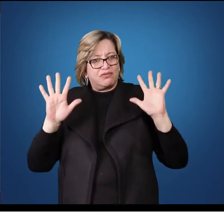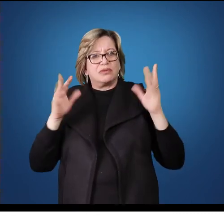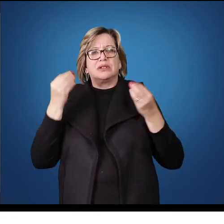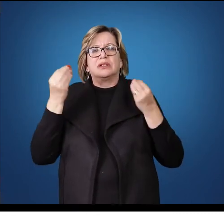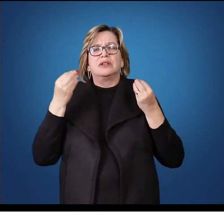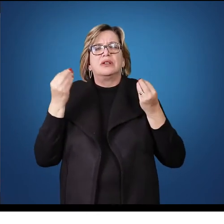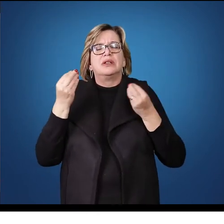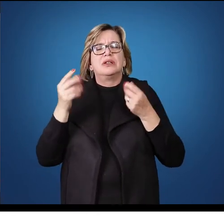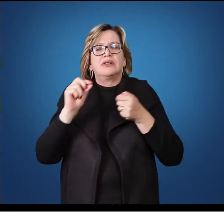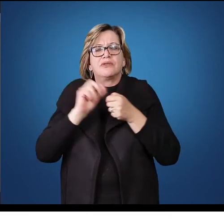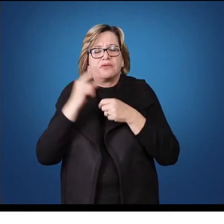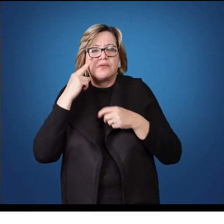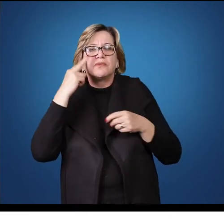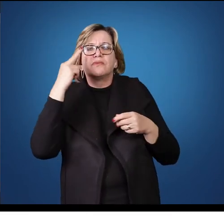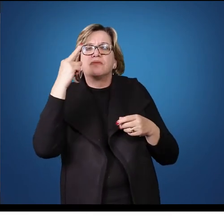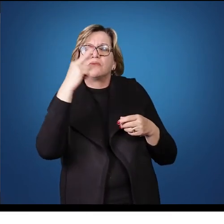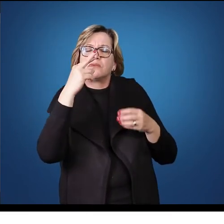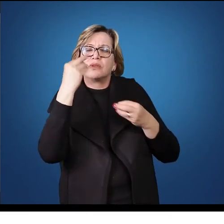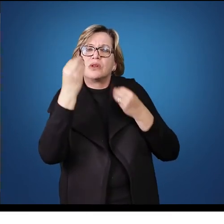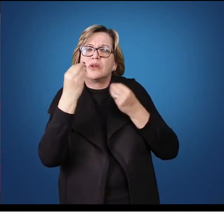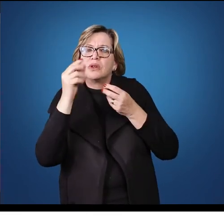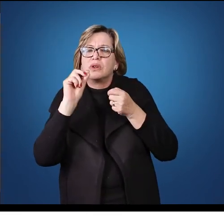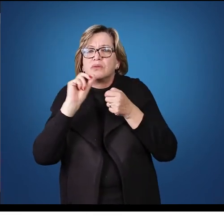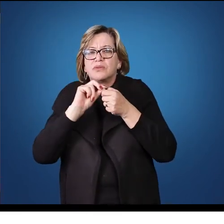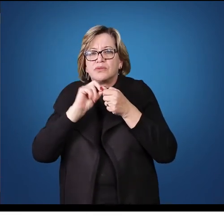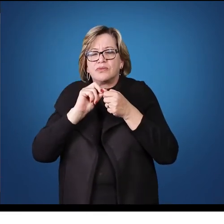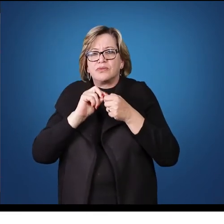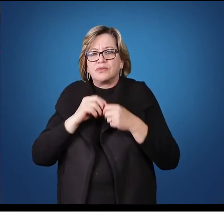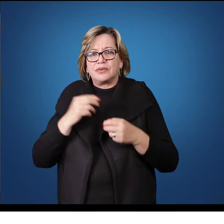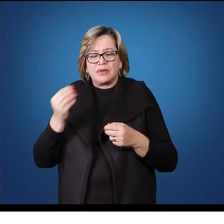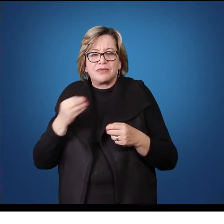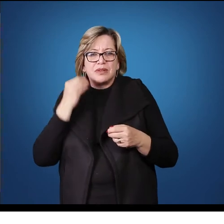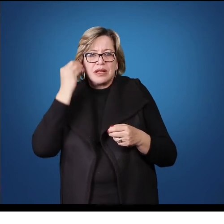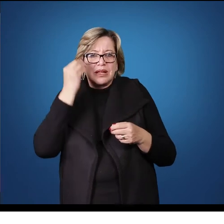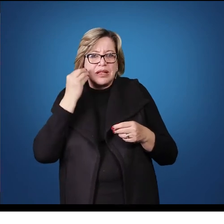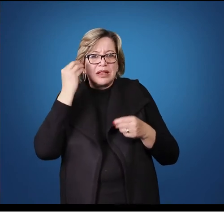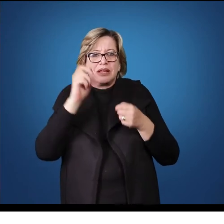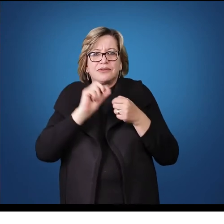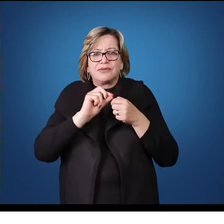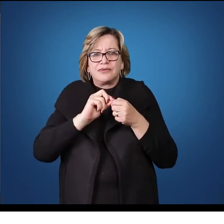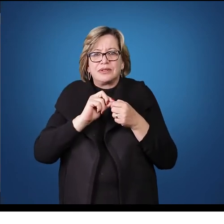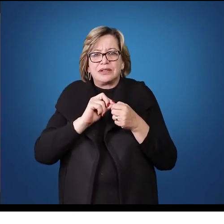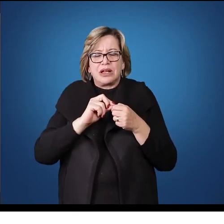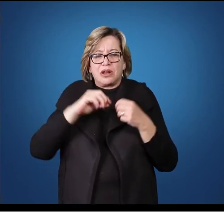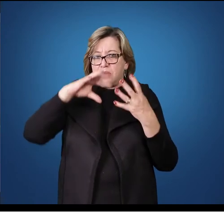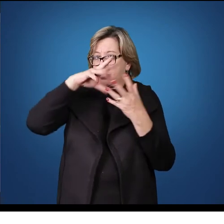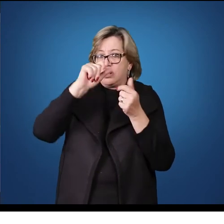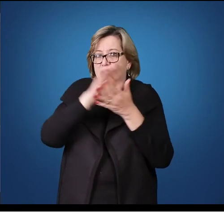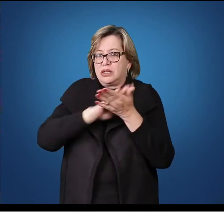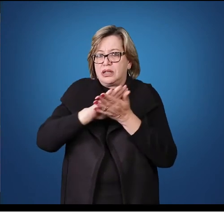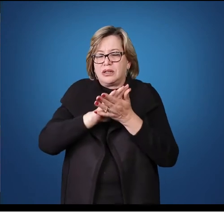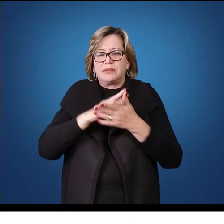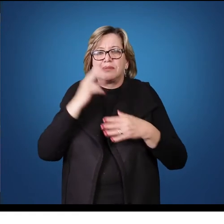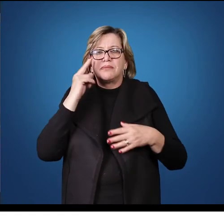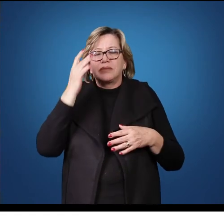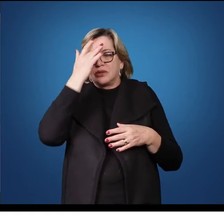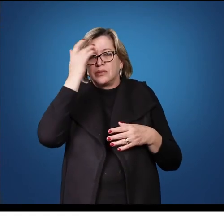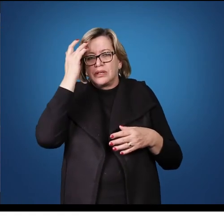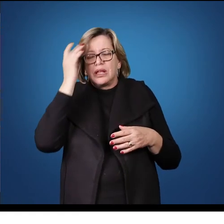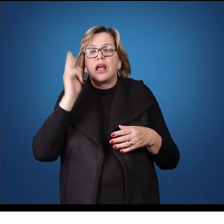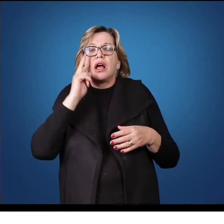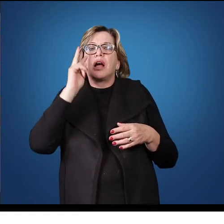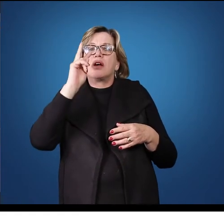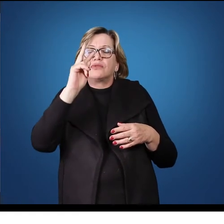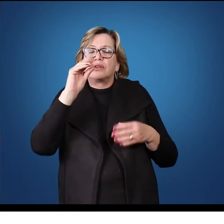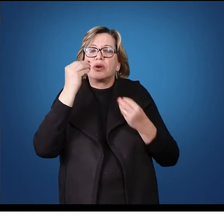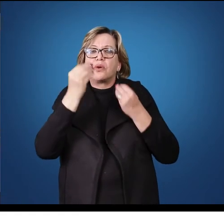na fase de retorno ao chão. Então vamos tentar aqui rapidinho fazer um movimento sem bola para o pessoal ver o